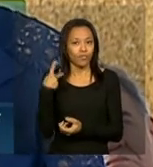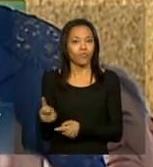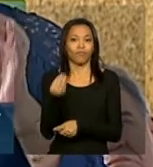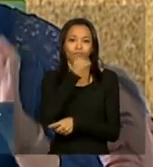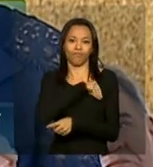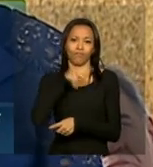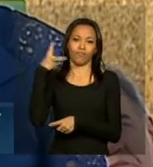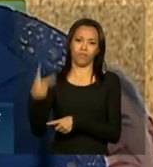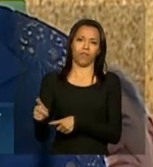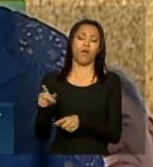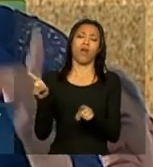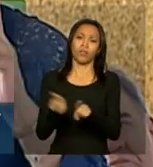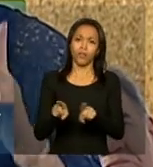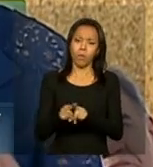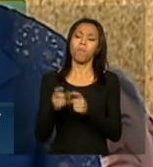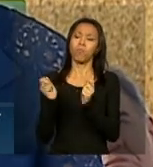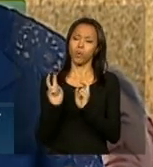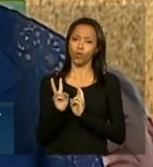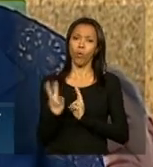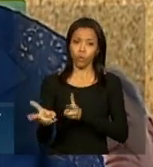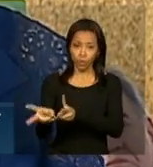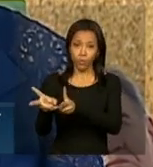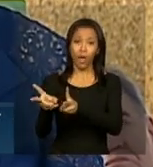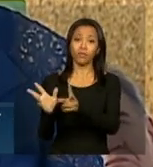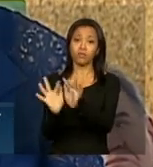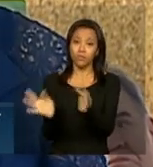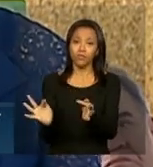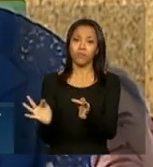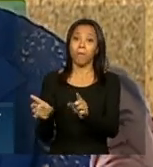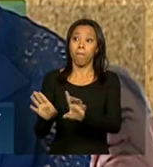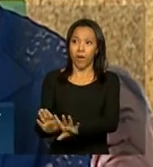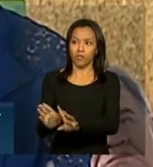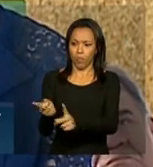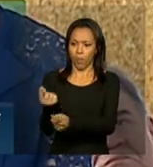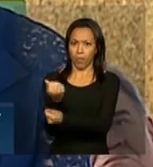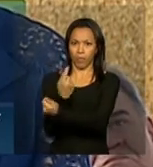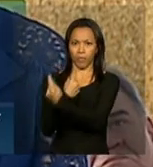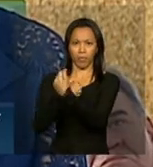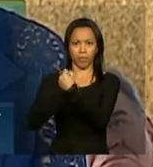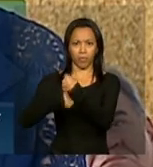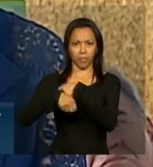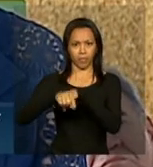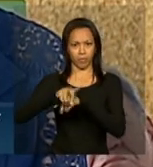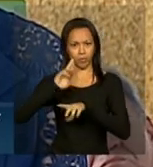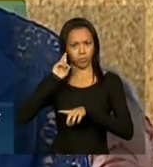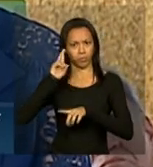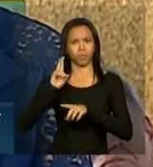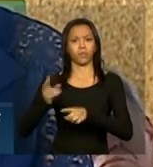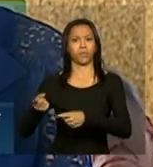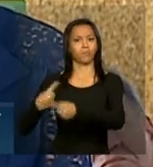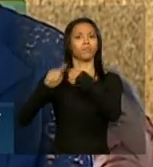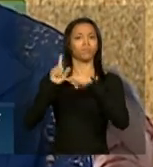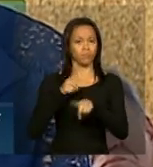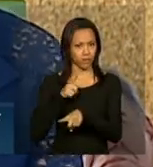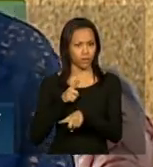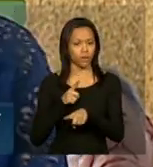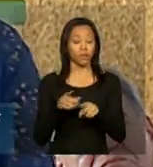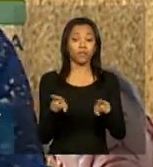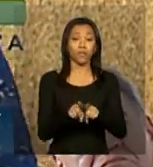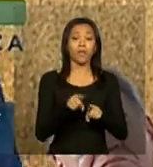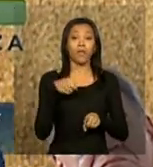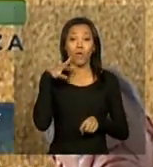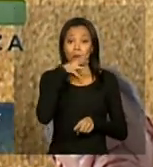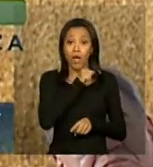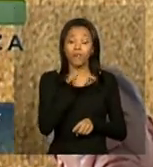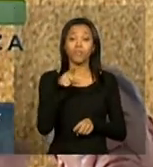pequeno pode ser pequeno, mas o negócio vai ter de ser grande. A outra questão que eu acho importante foi a agricultura